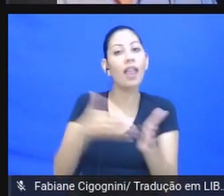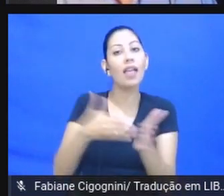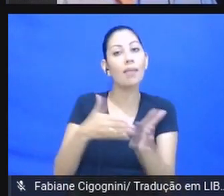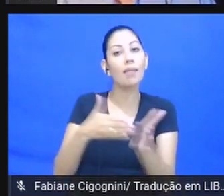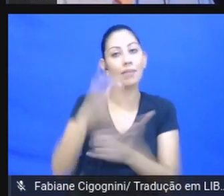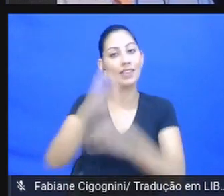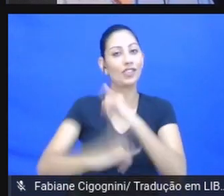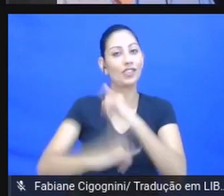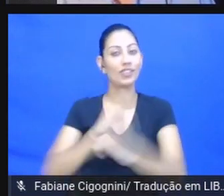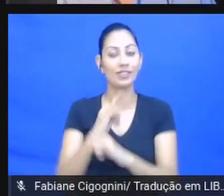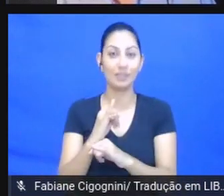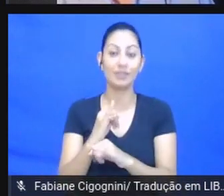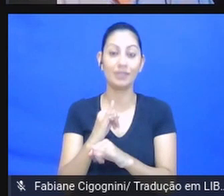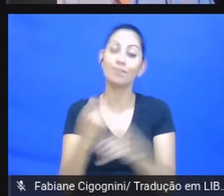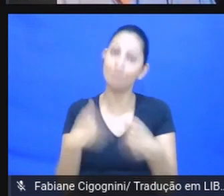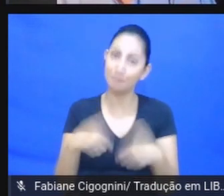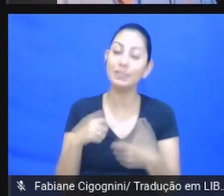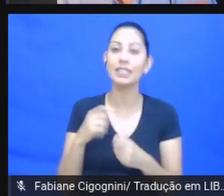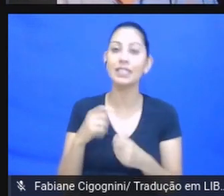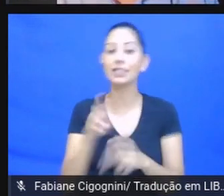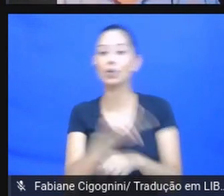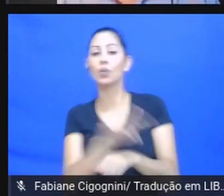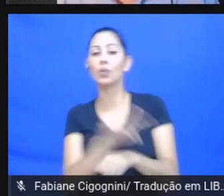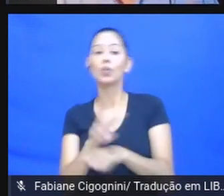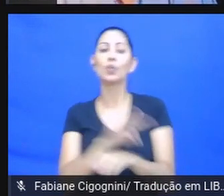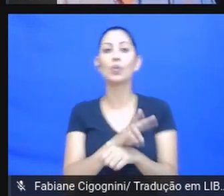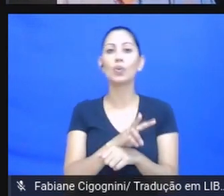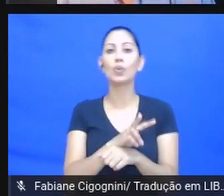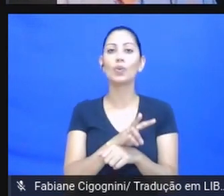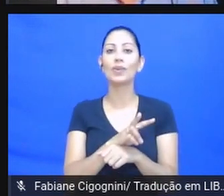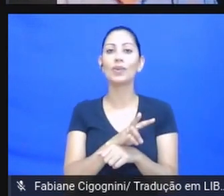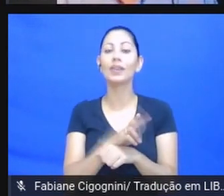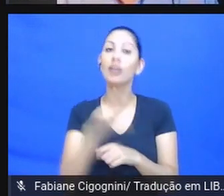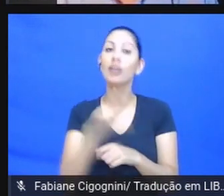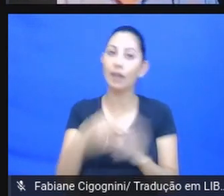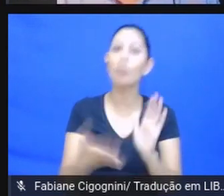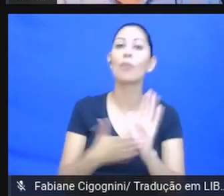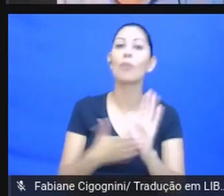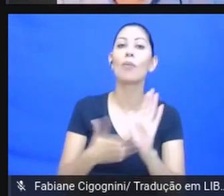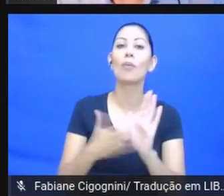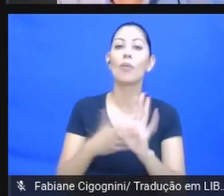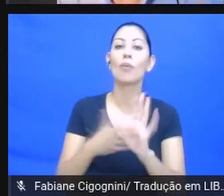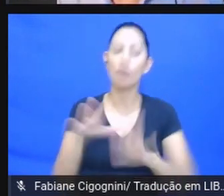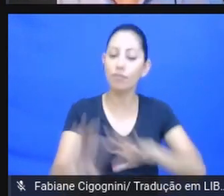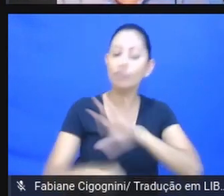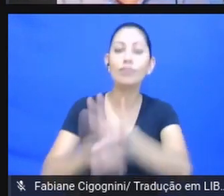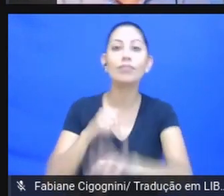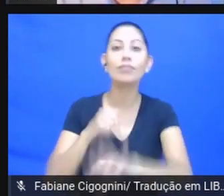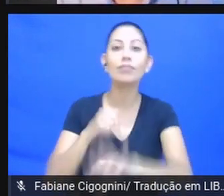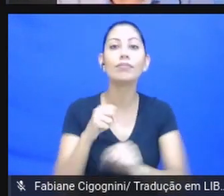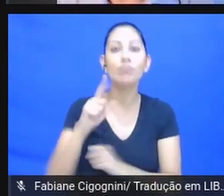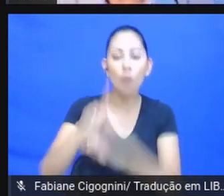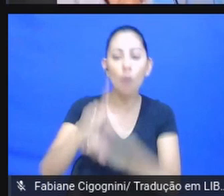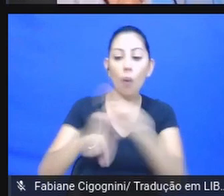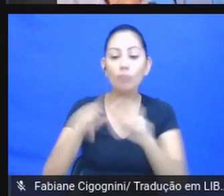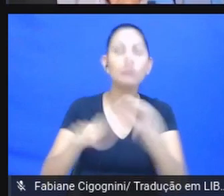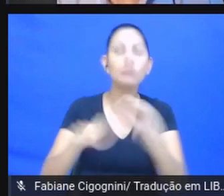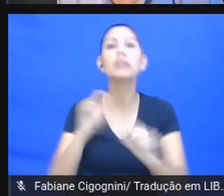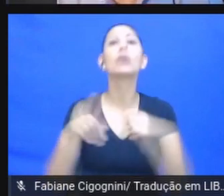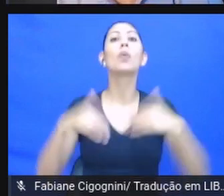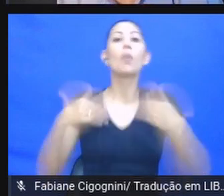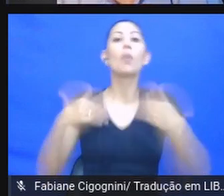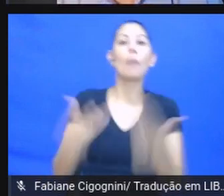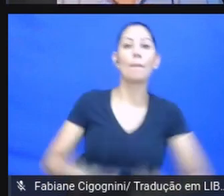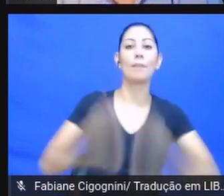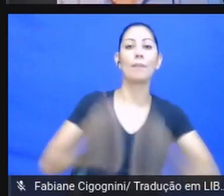nenhum aluno para trás. Então, o que é positivo é essa ideia de buscar saídas diferentes para atender a